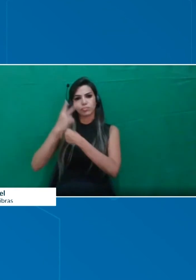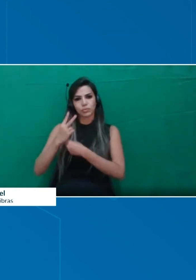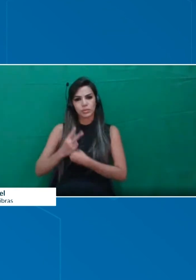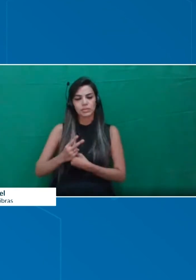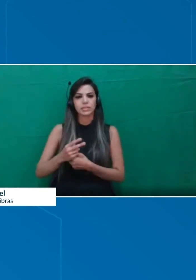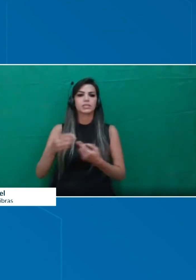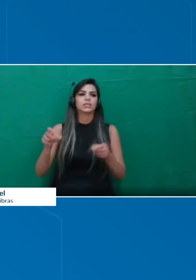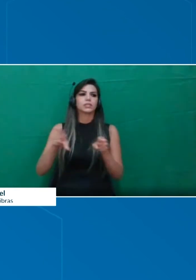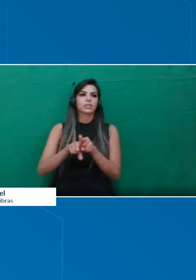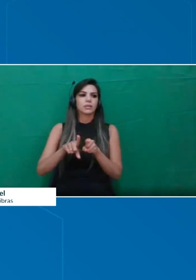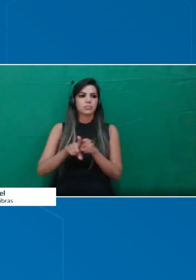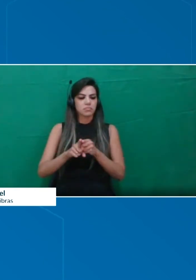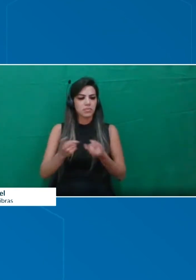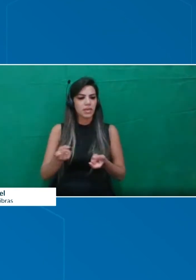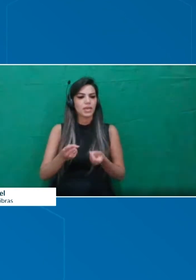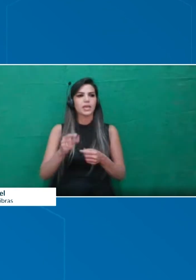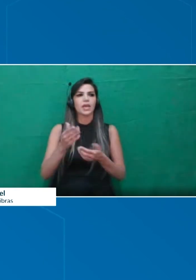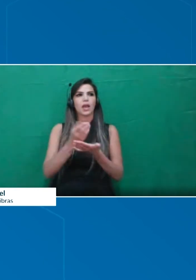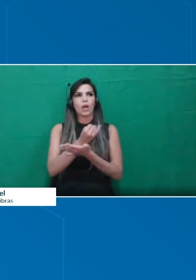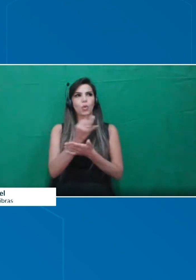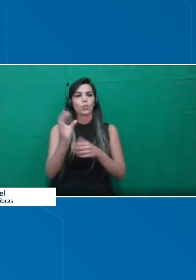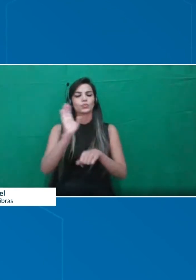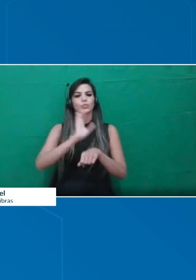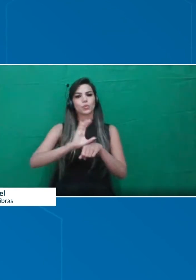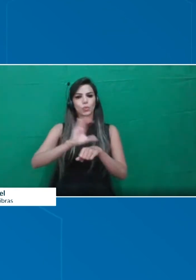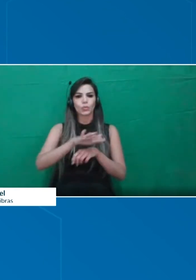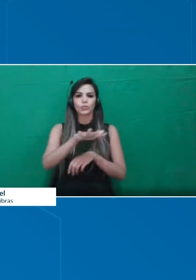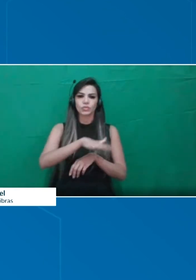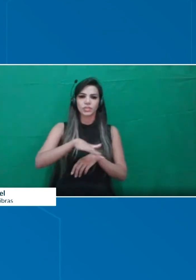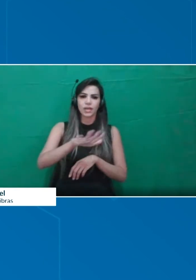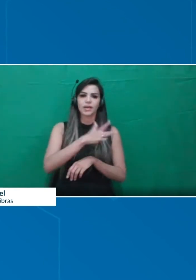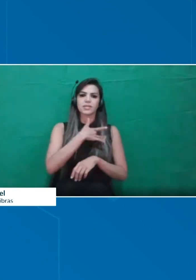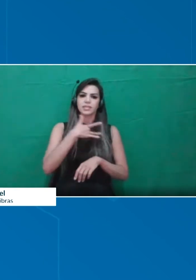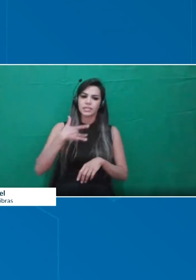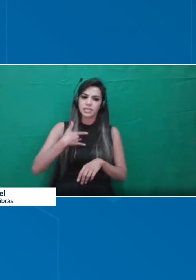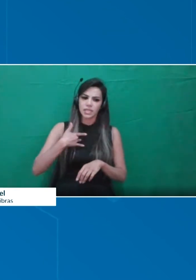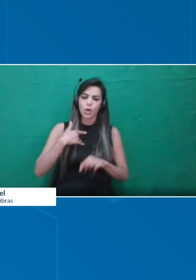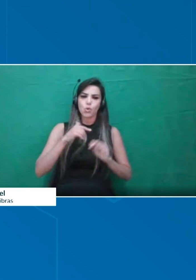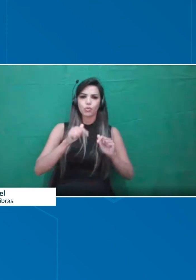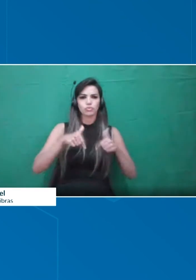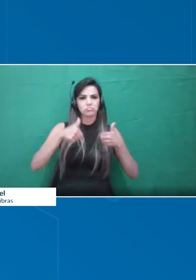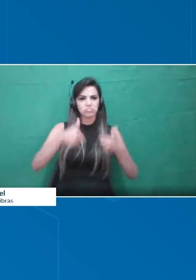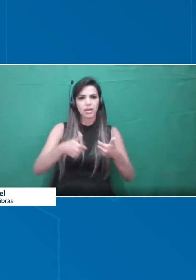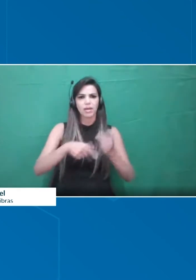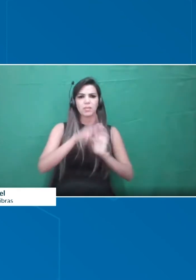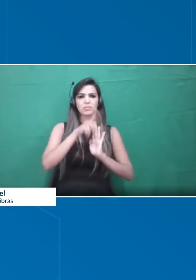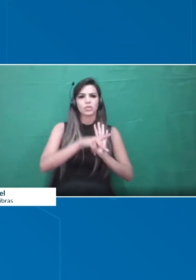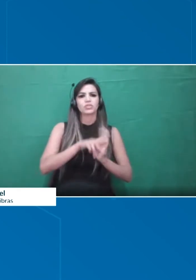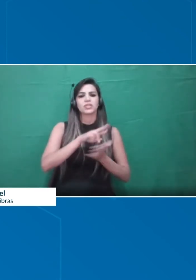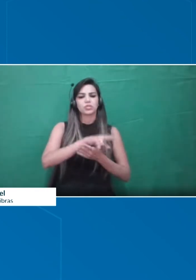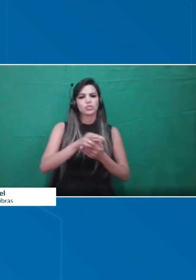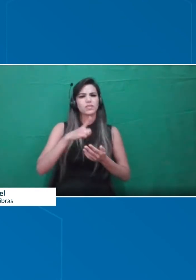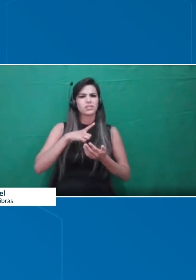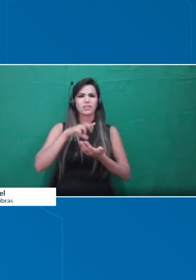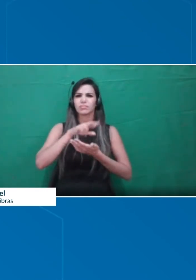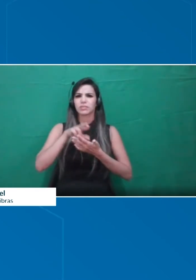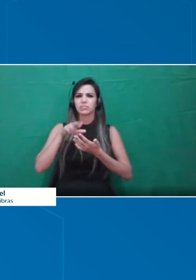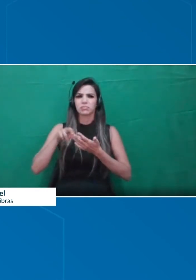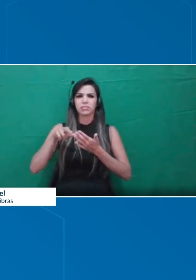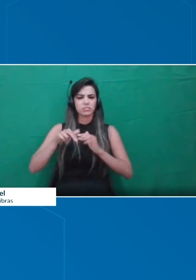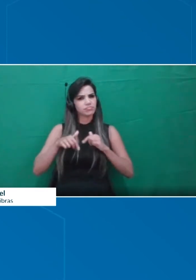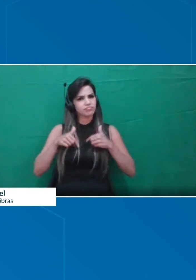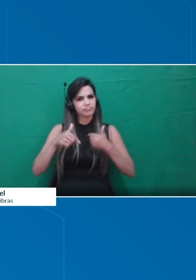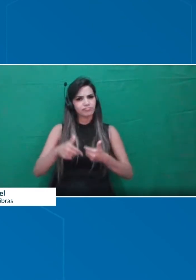de frente, os cursos da área da saúde, enfim, a gente tem uma infinidade de ações que foram desenvolvidas ao longo